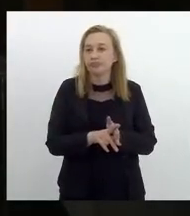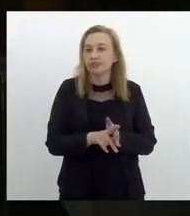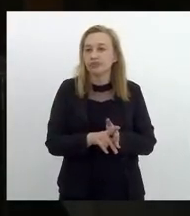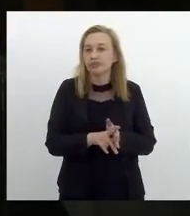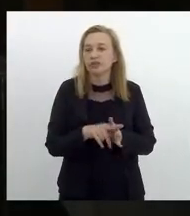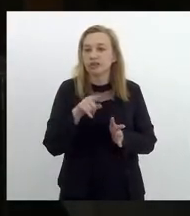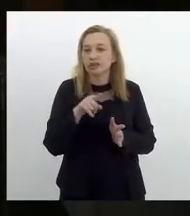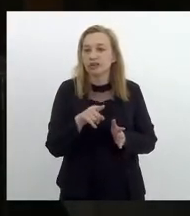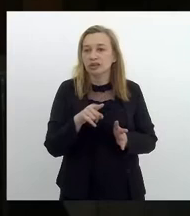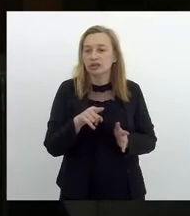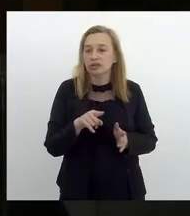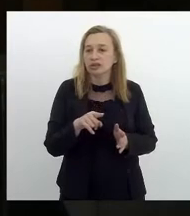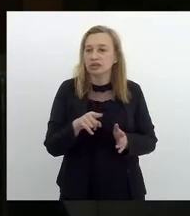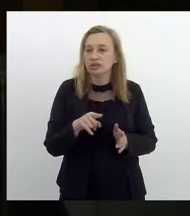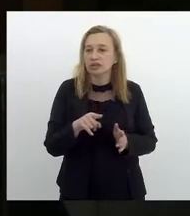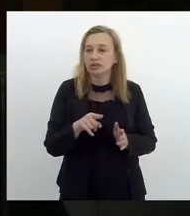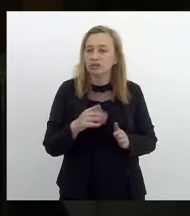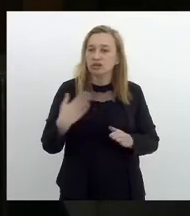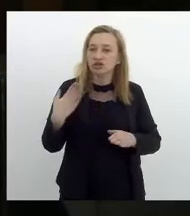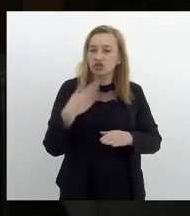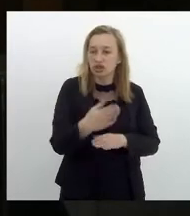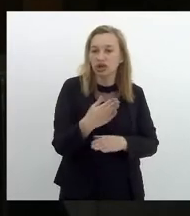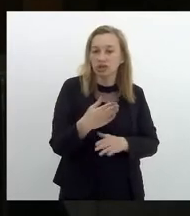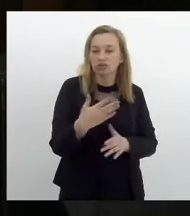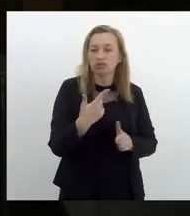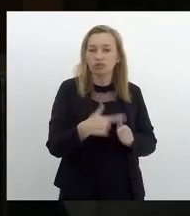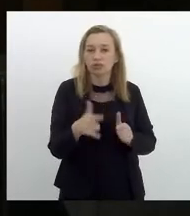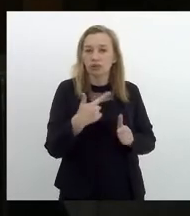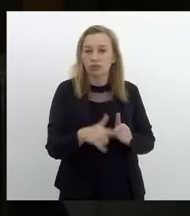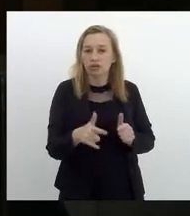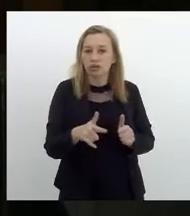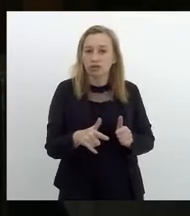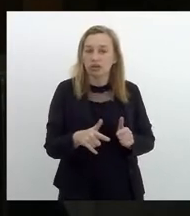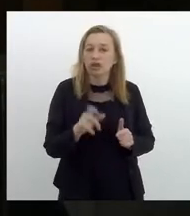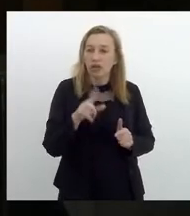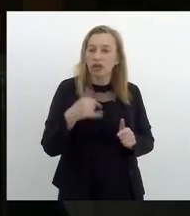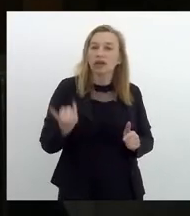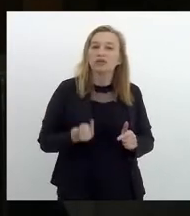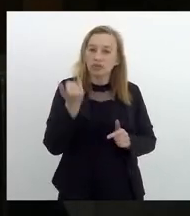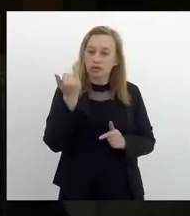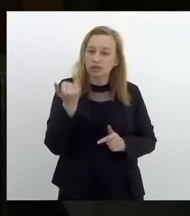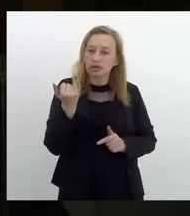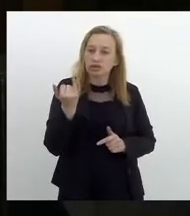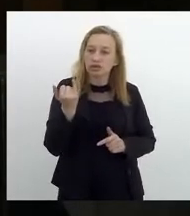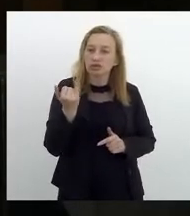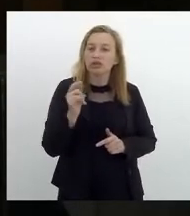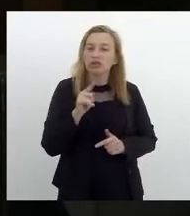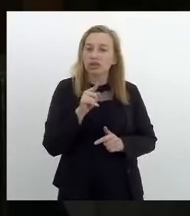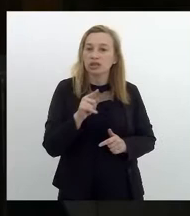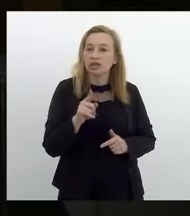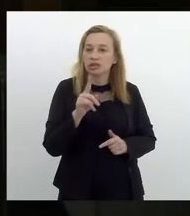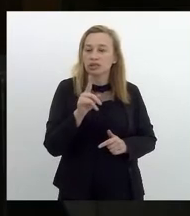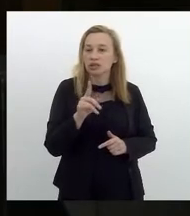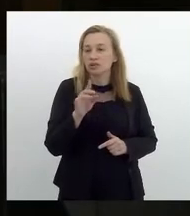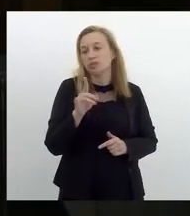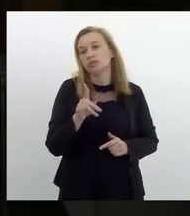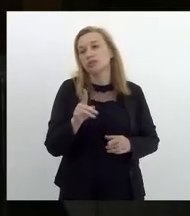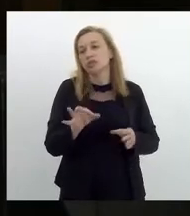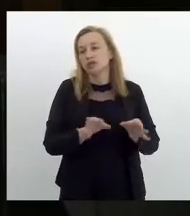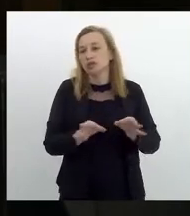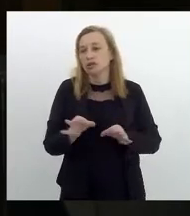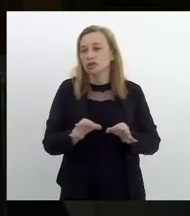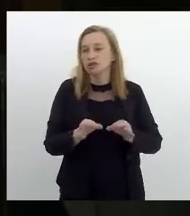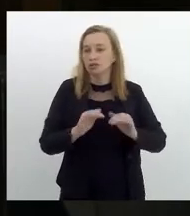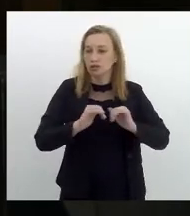que ele enfrentasse de uma forma mais direta esse problema. É muito importante que esse programa de